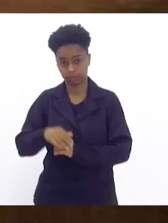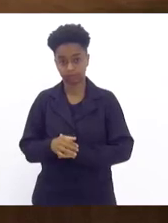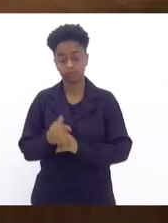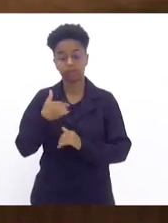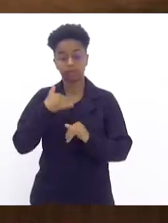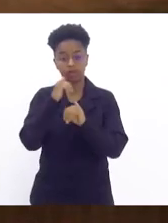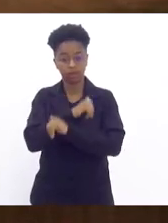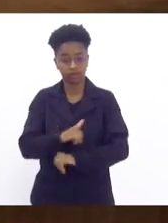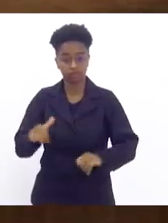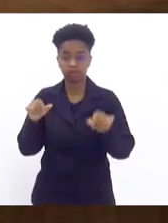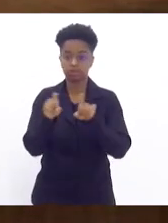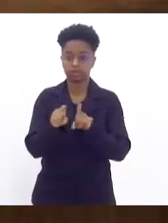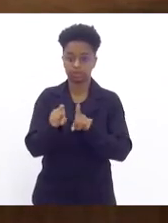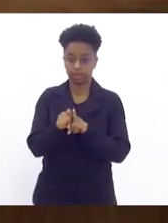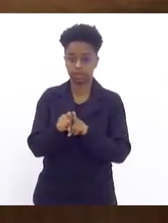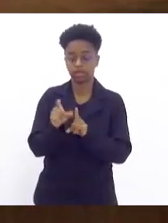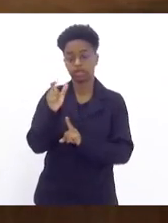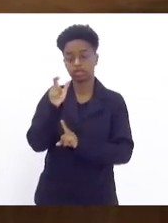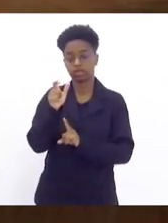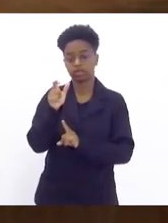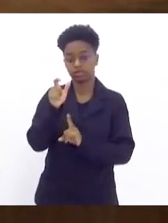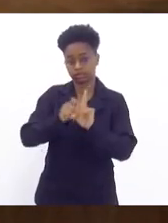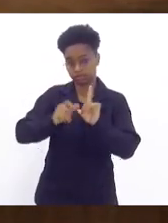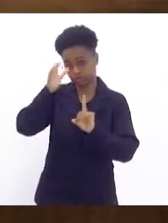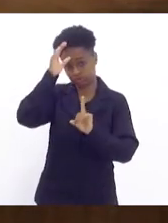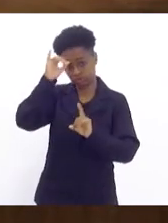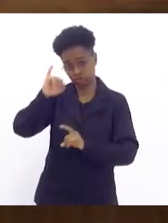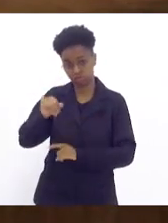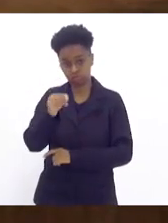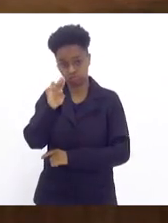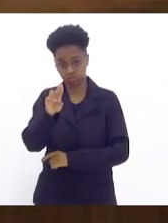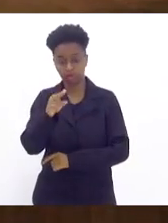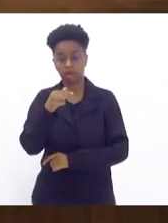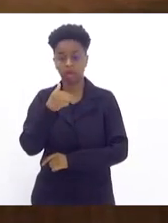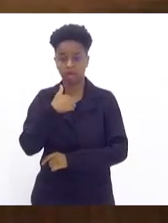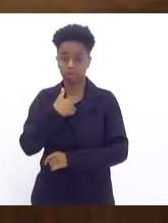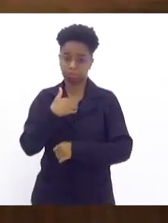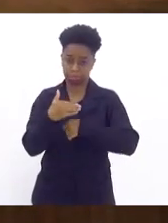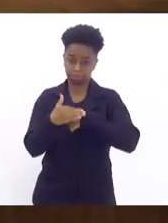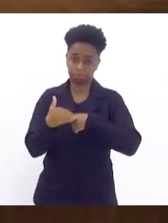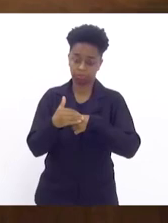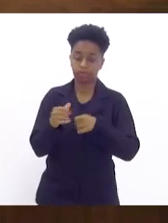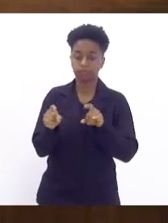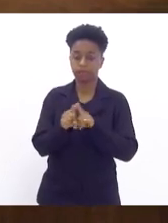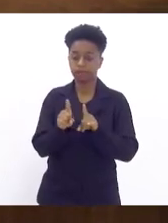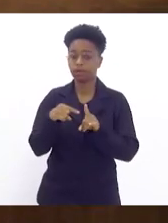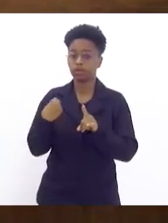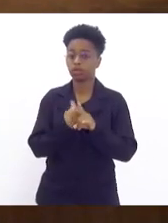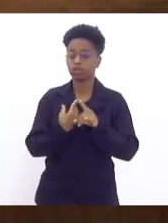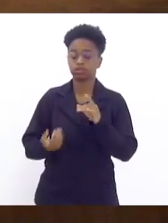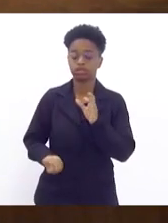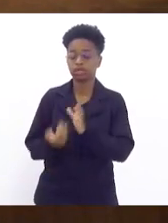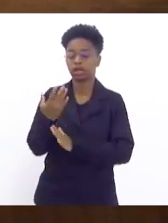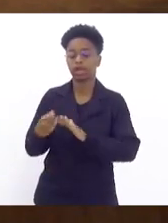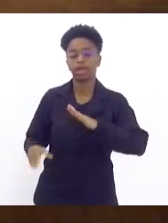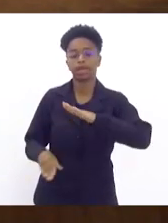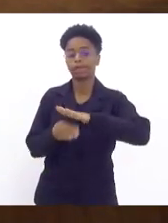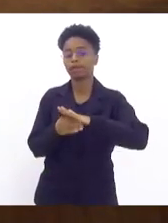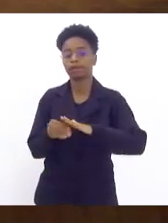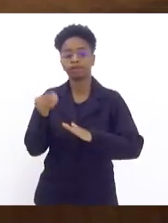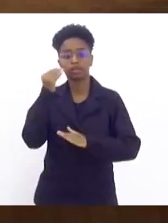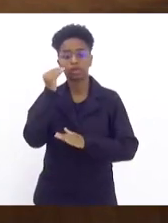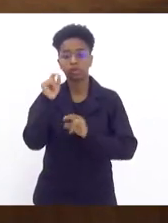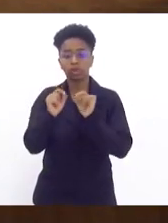anunciam também a autora deputada tia Ju pela qual tem o bastante estima que fizemos uma emenda no sentido